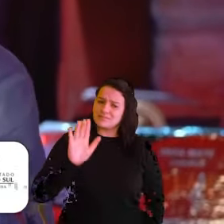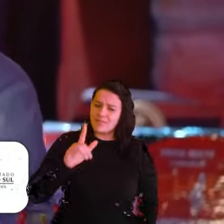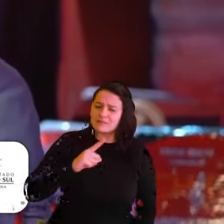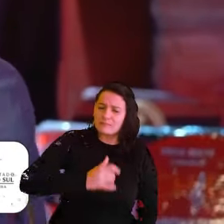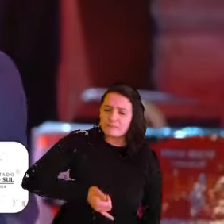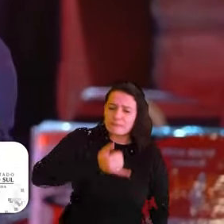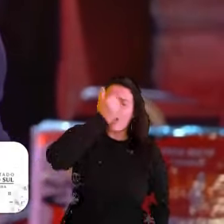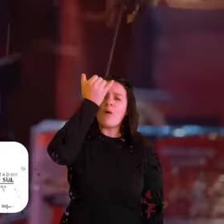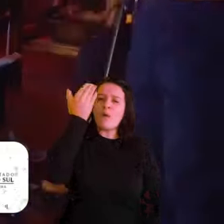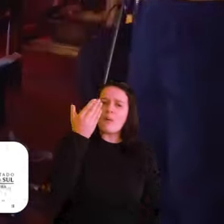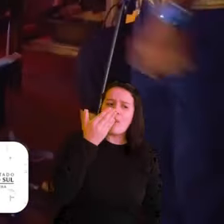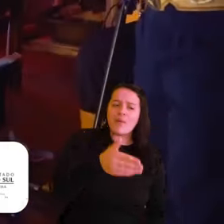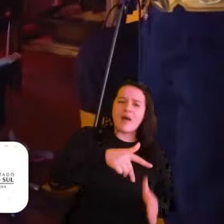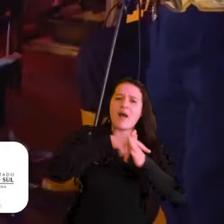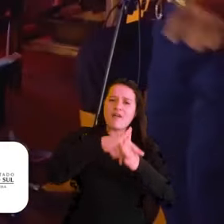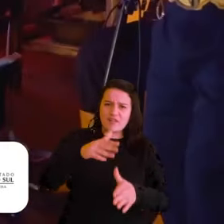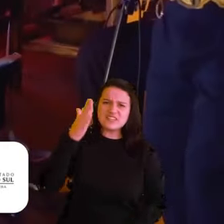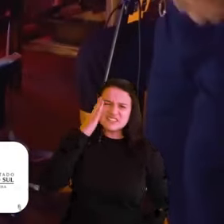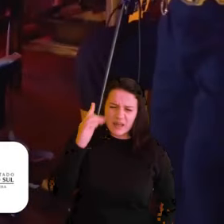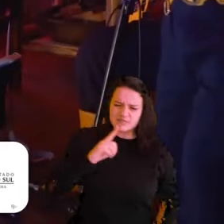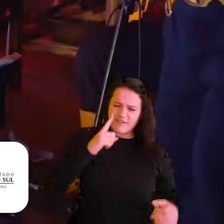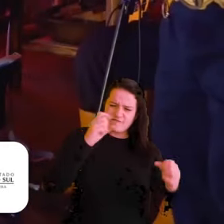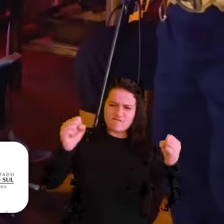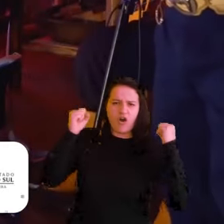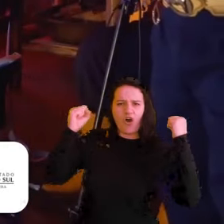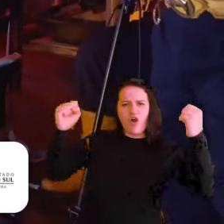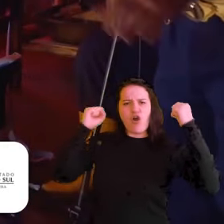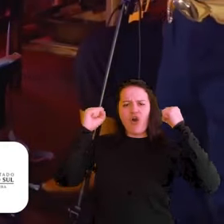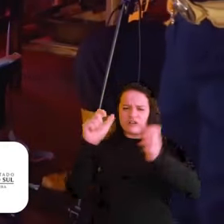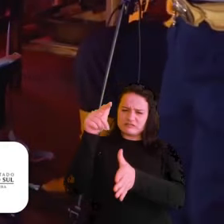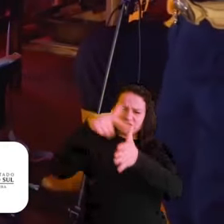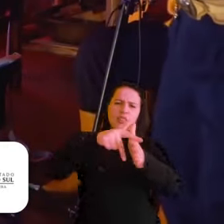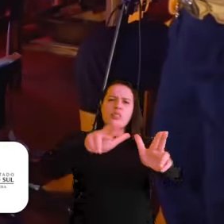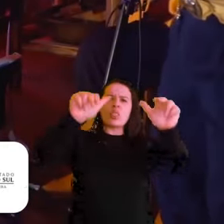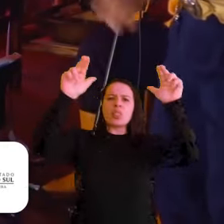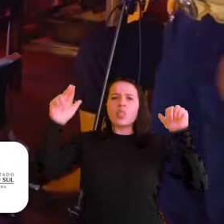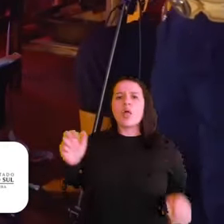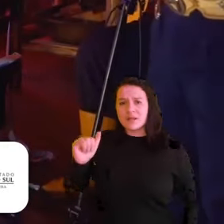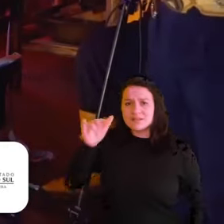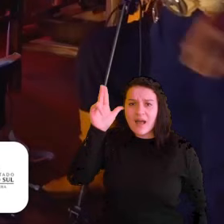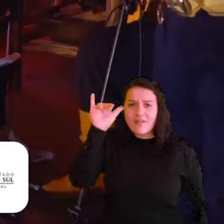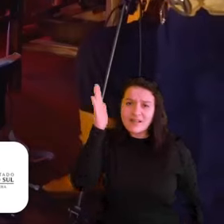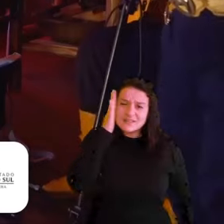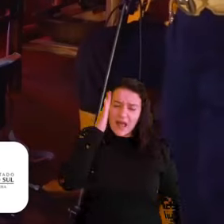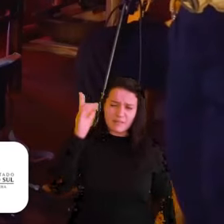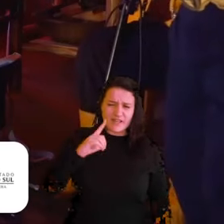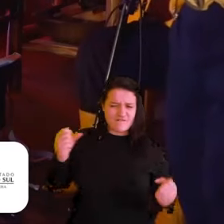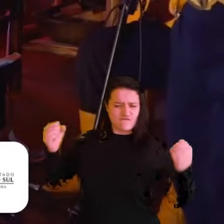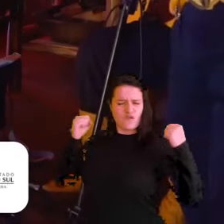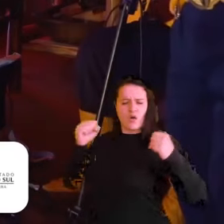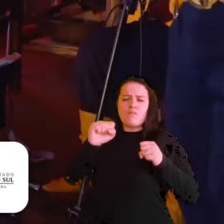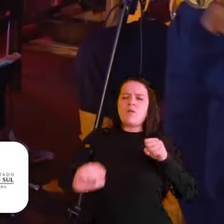ganha, só que também leva lombo. Se os cavalos soubessem sua força, ninguém parava em seu lombo. Se os